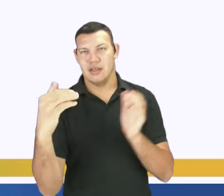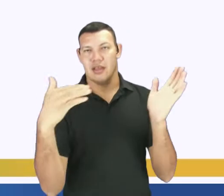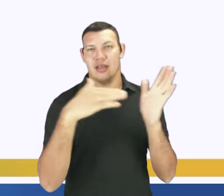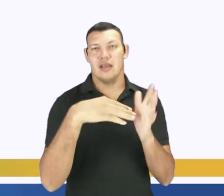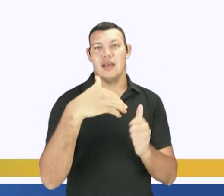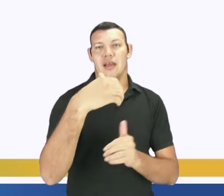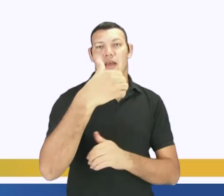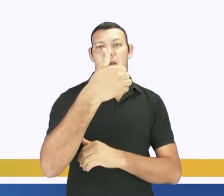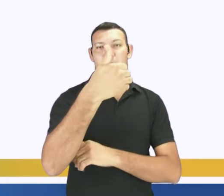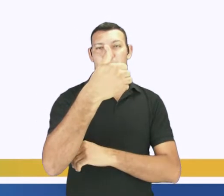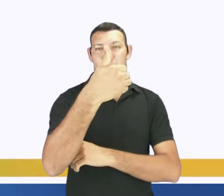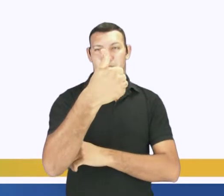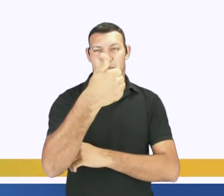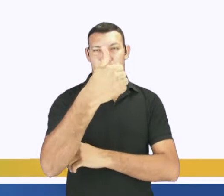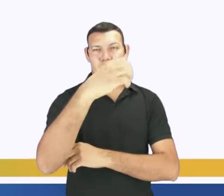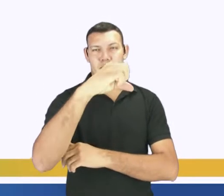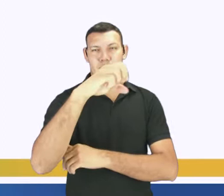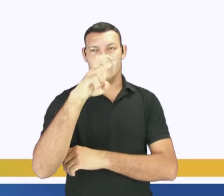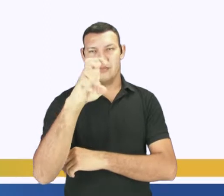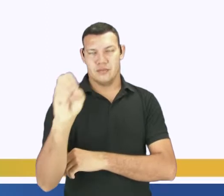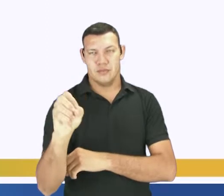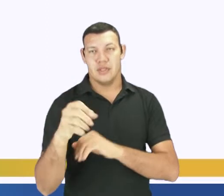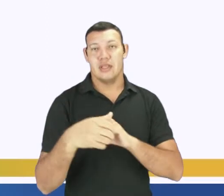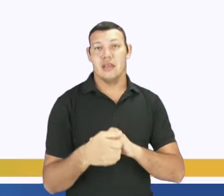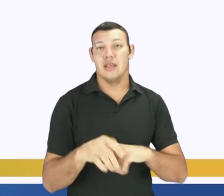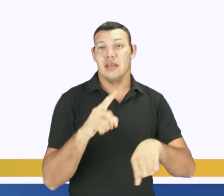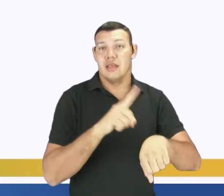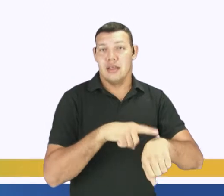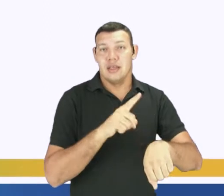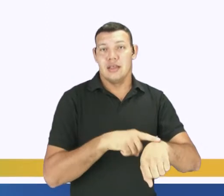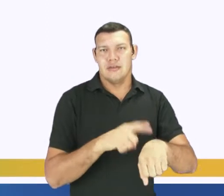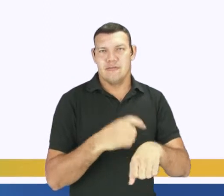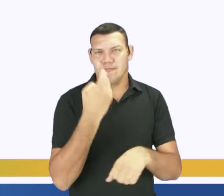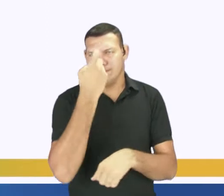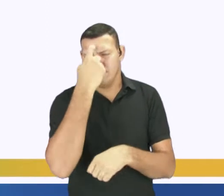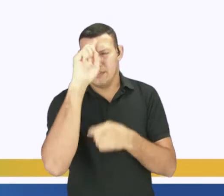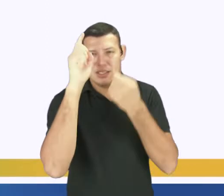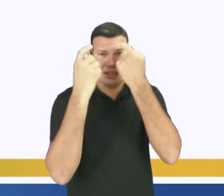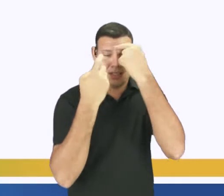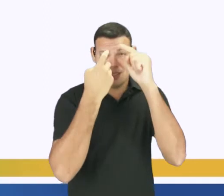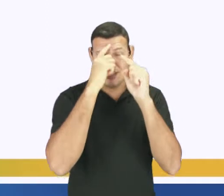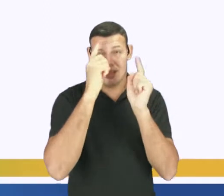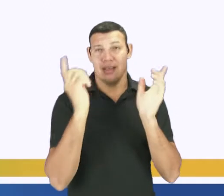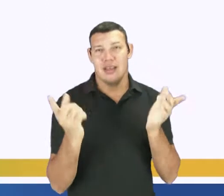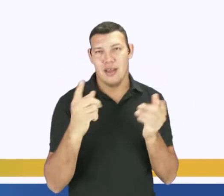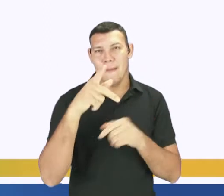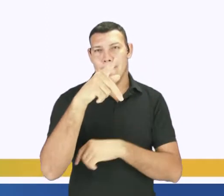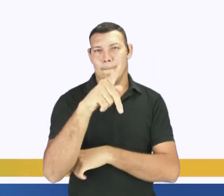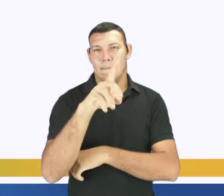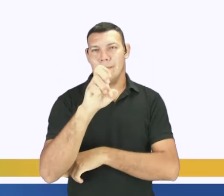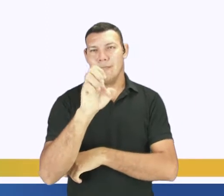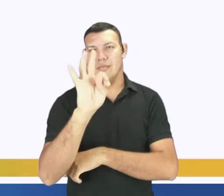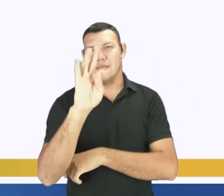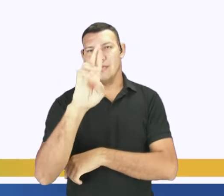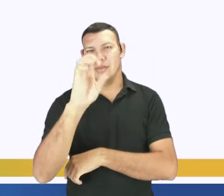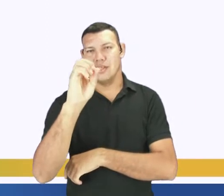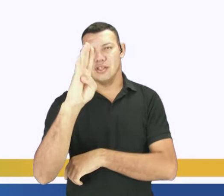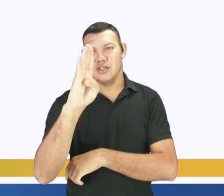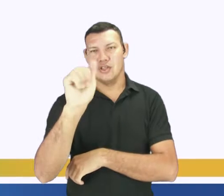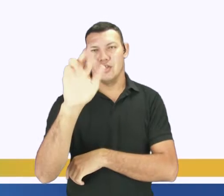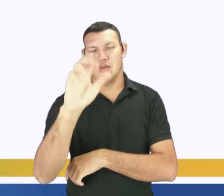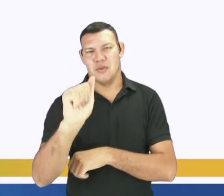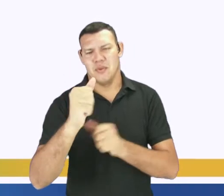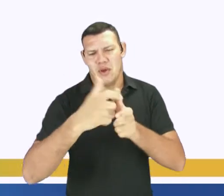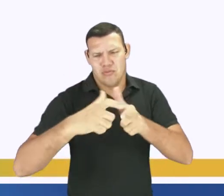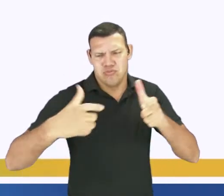setor industrial. E é inclusive nessa época que vai ser criada a Petrobras. Acho que todo mundo aqui já ouviu falar na Petrobras, né? A maior